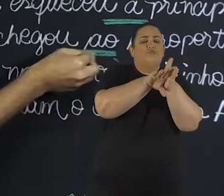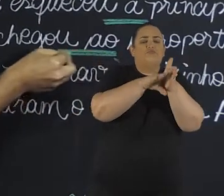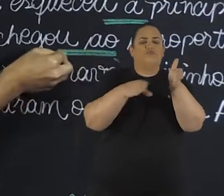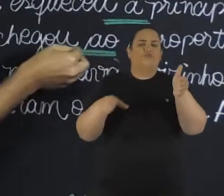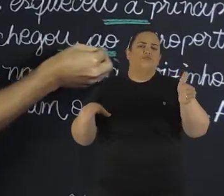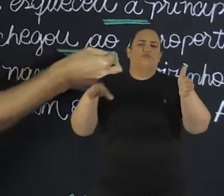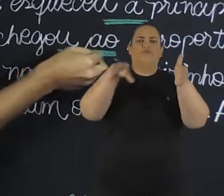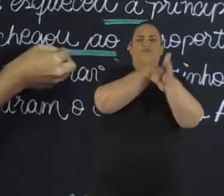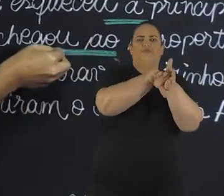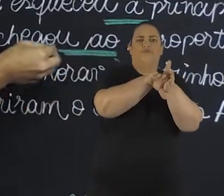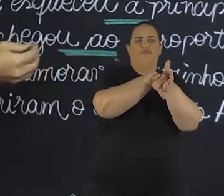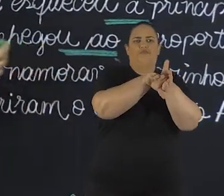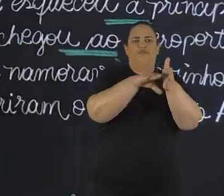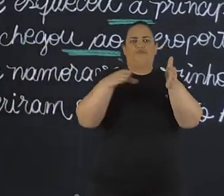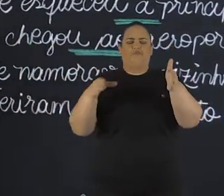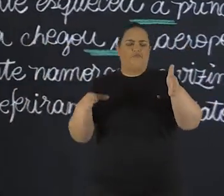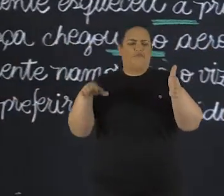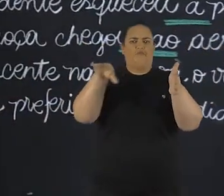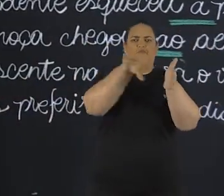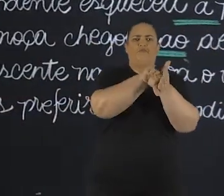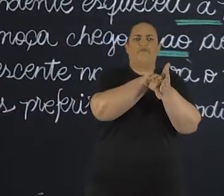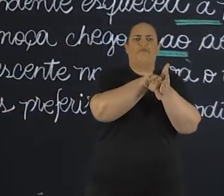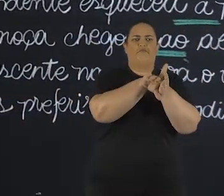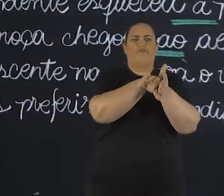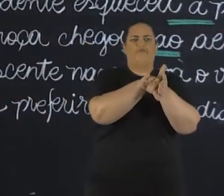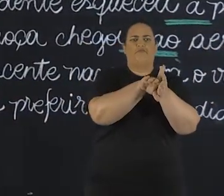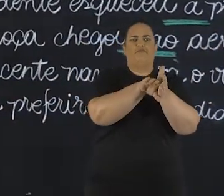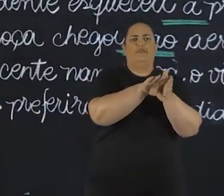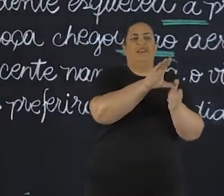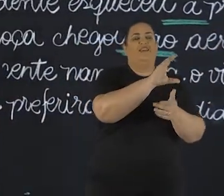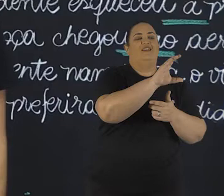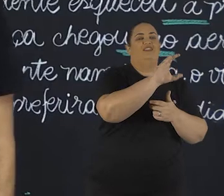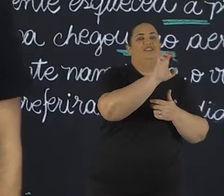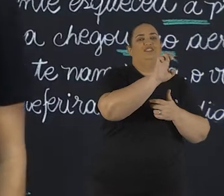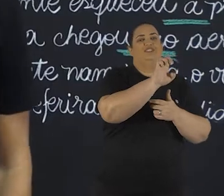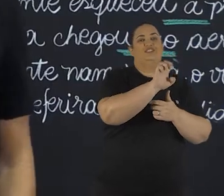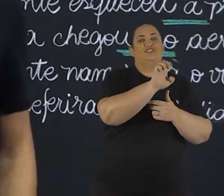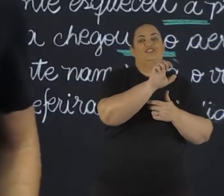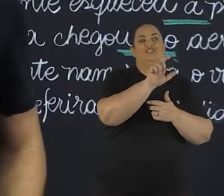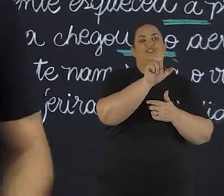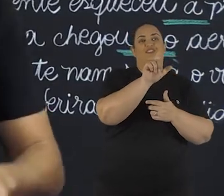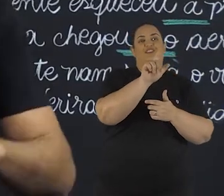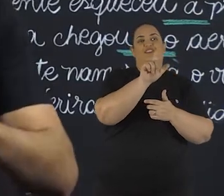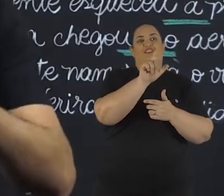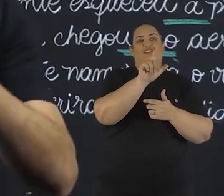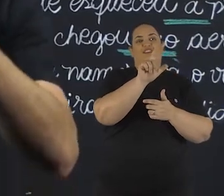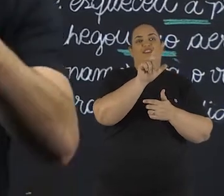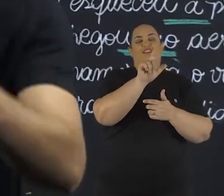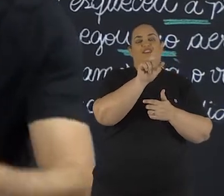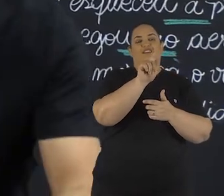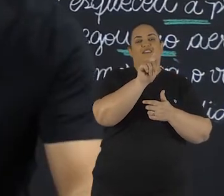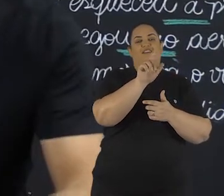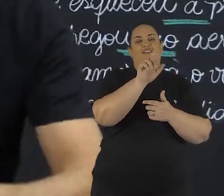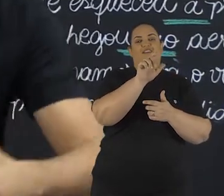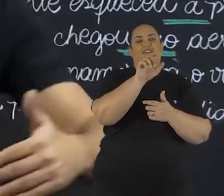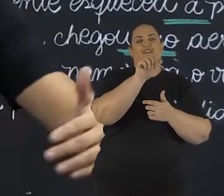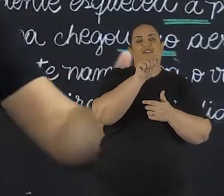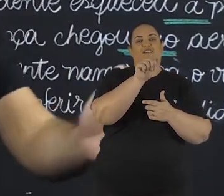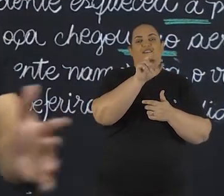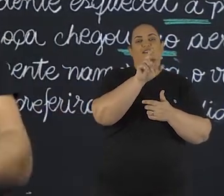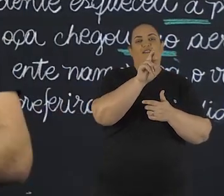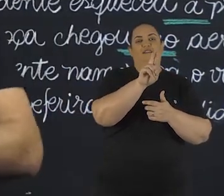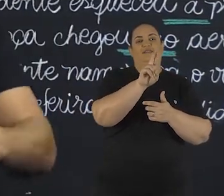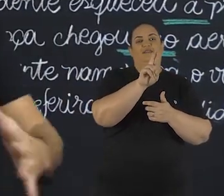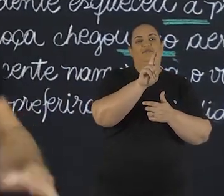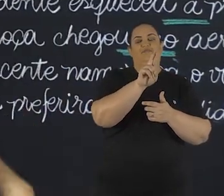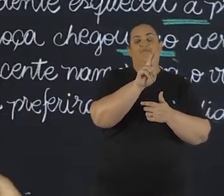dizer cheguei em, né? Cheguei no, cheguei na, a regência preferível do verbo chegar é chegar a algum lugar, especialmente com essa